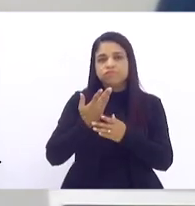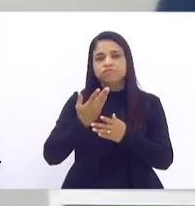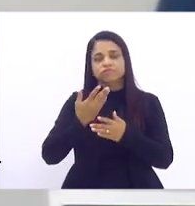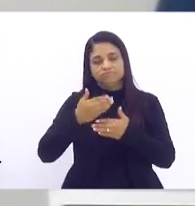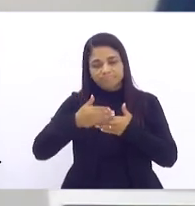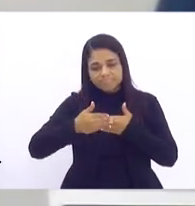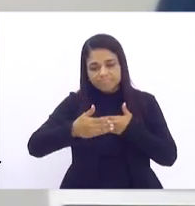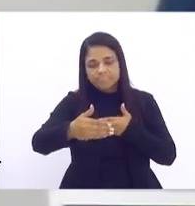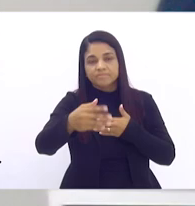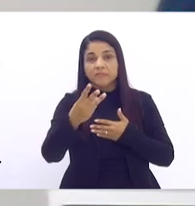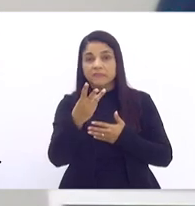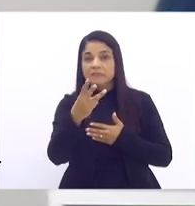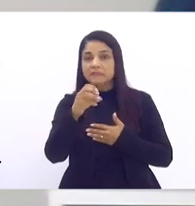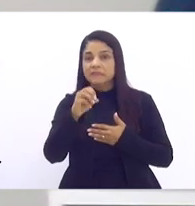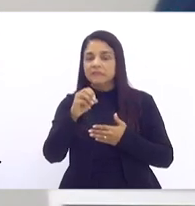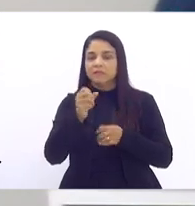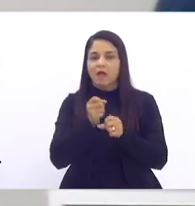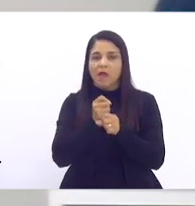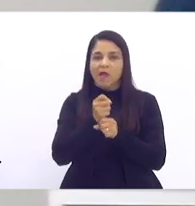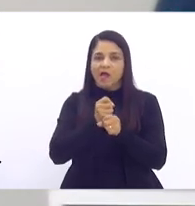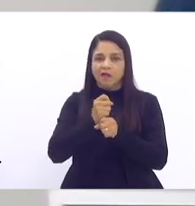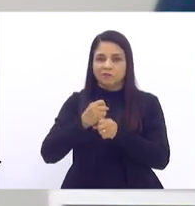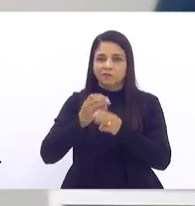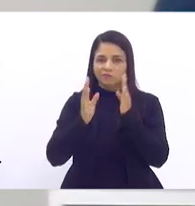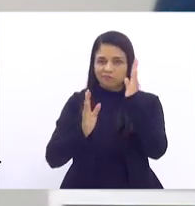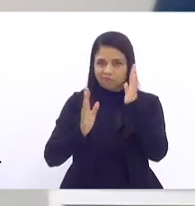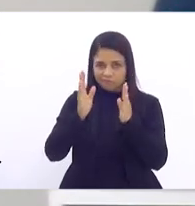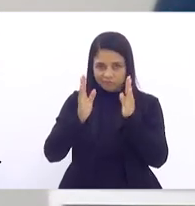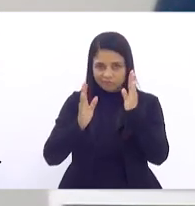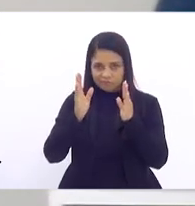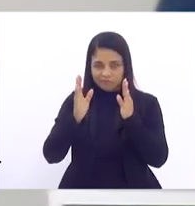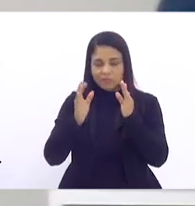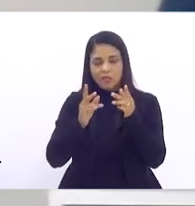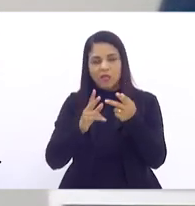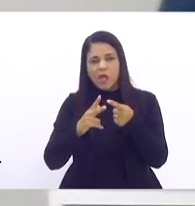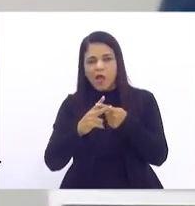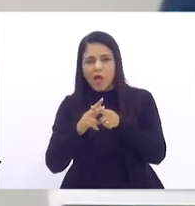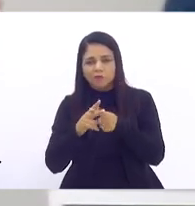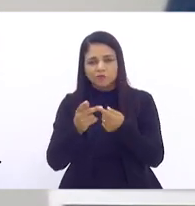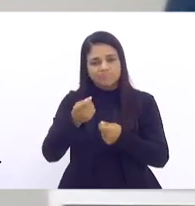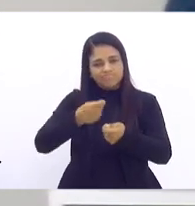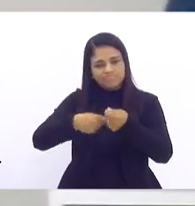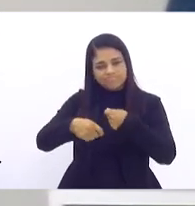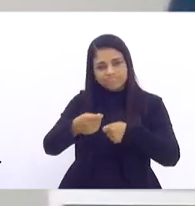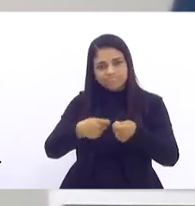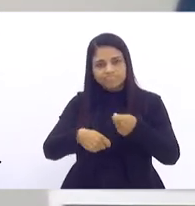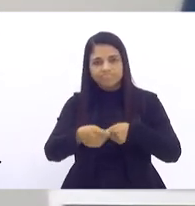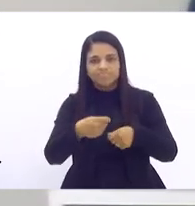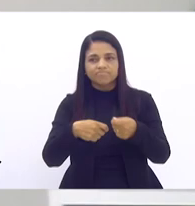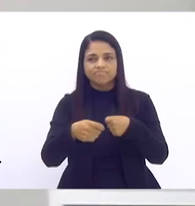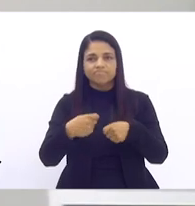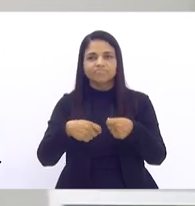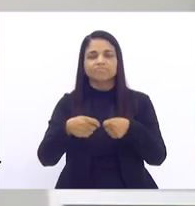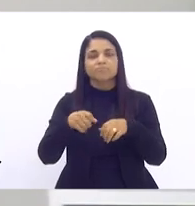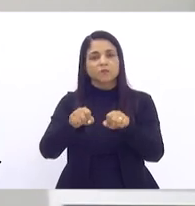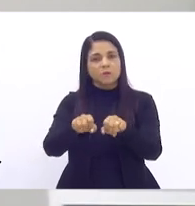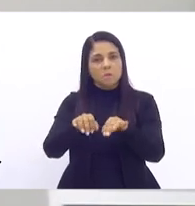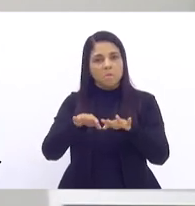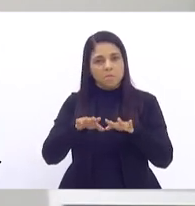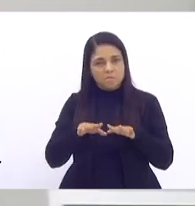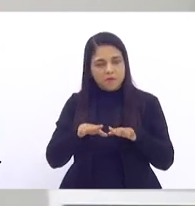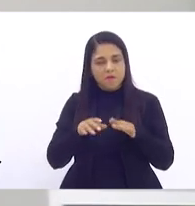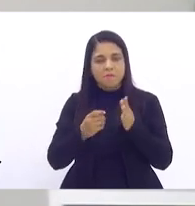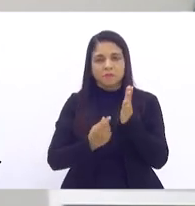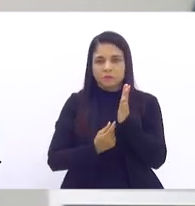mais mais amplo e fosse ajustando os instrumentos orçamentário A partir dessa discussão do Parlamento da comissão de orçamento